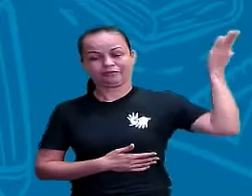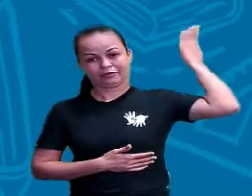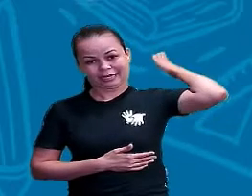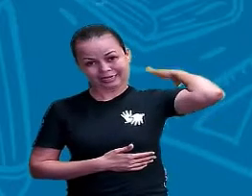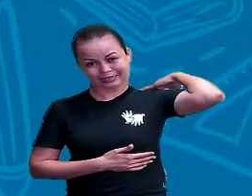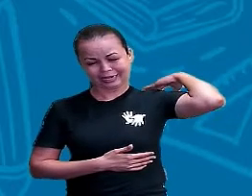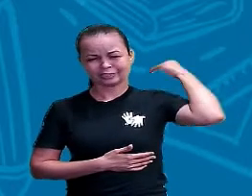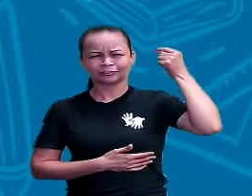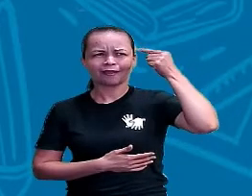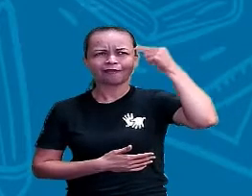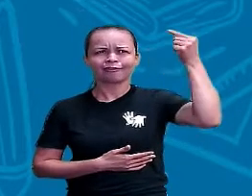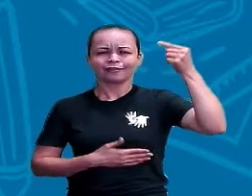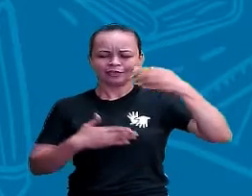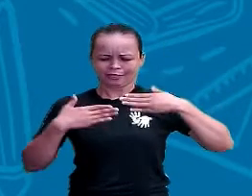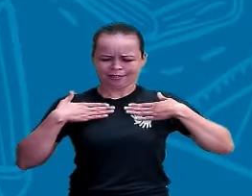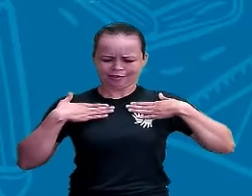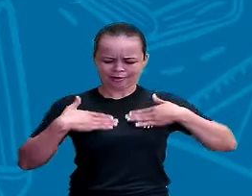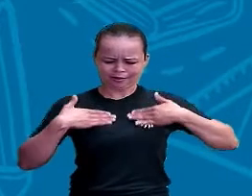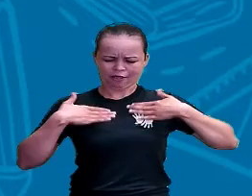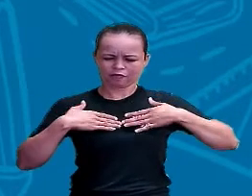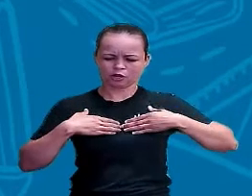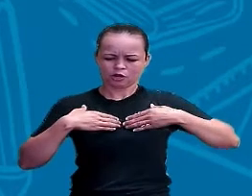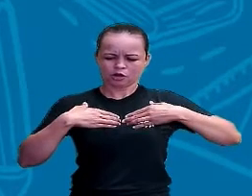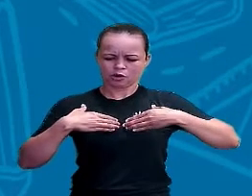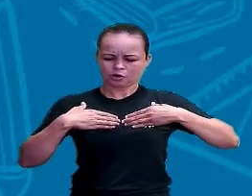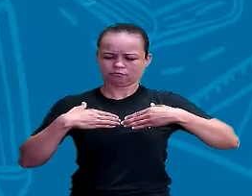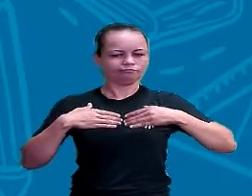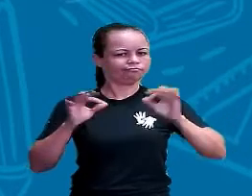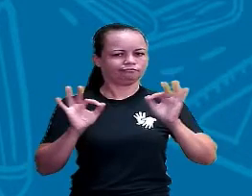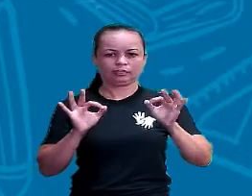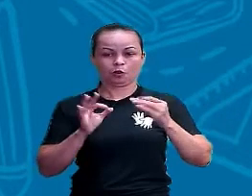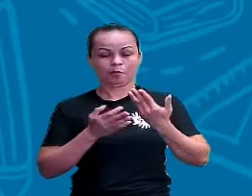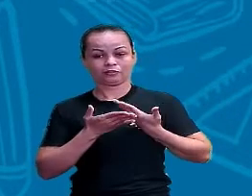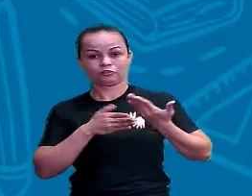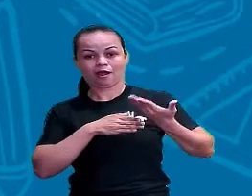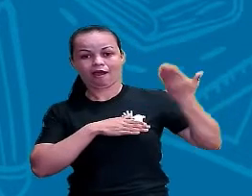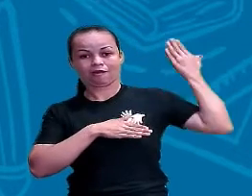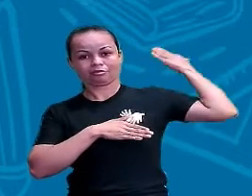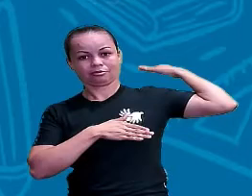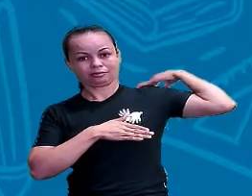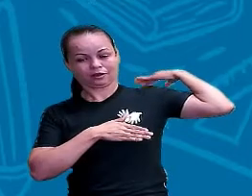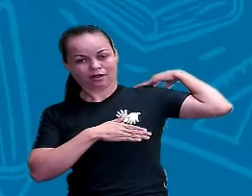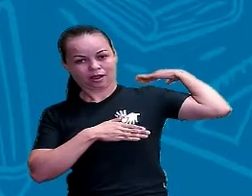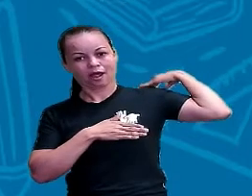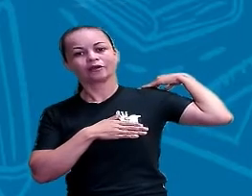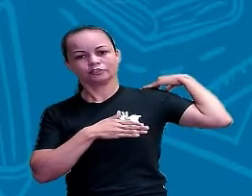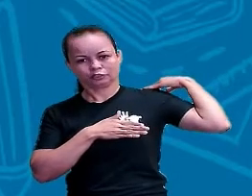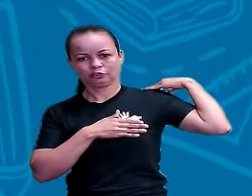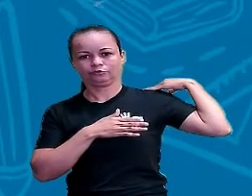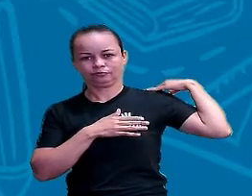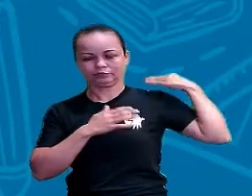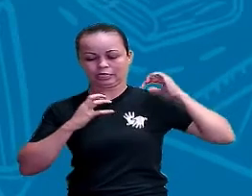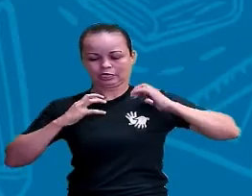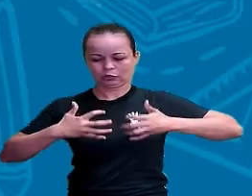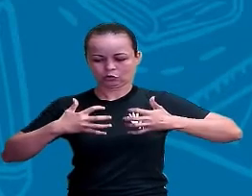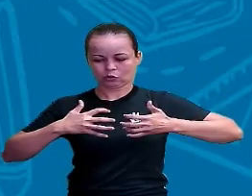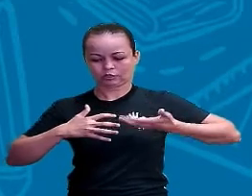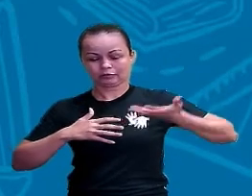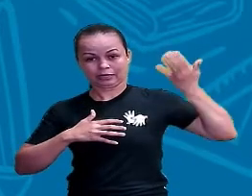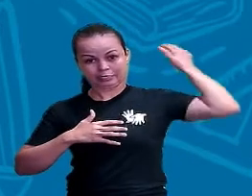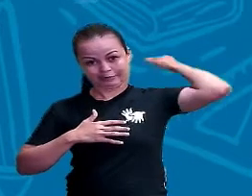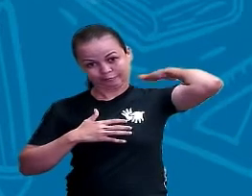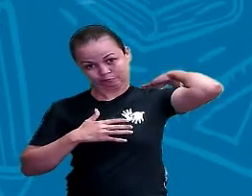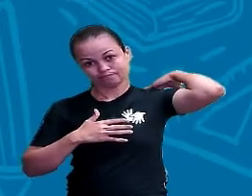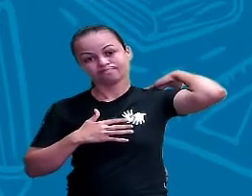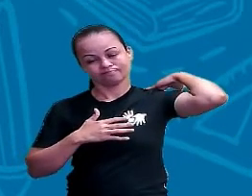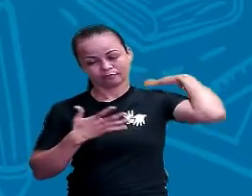né? Não, tá certo? Os nossos pulmões, eles estão localizados mais atrás do nosso tórax. É de fato mesmo aqui nas nossas costas.